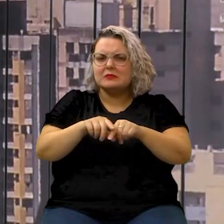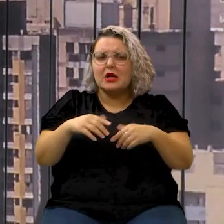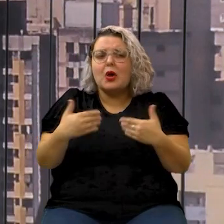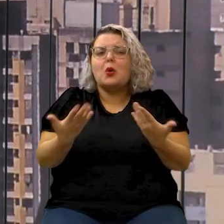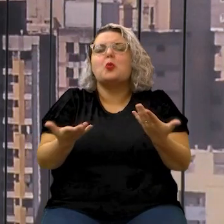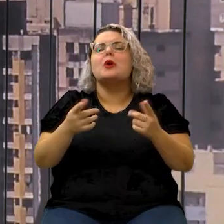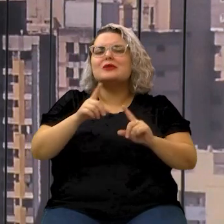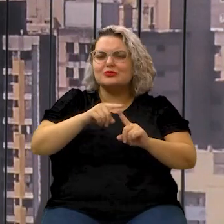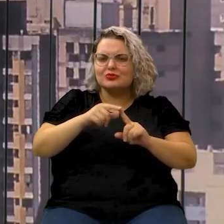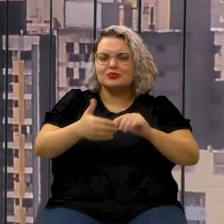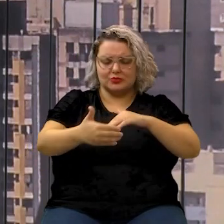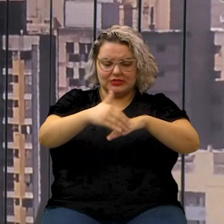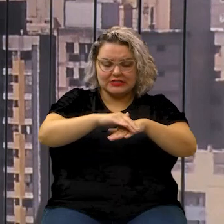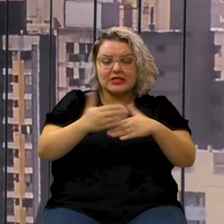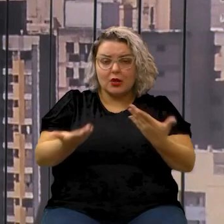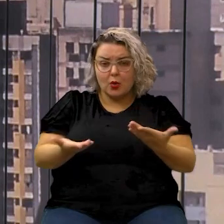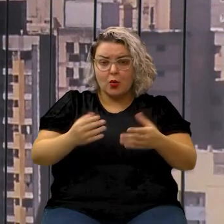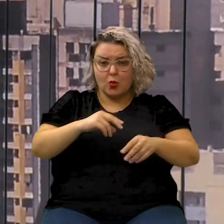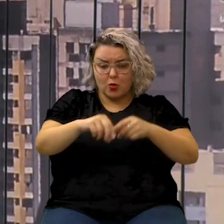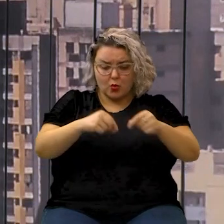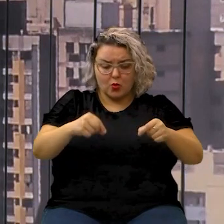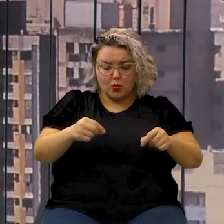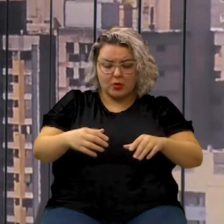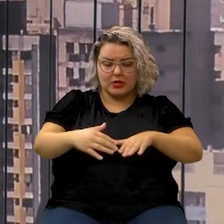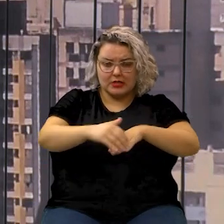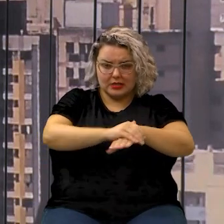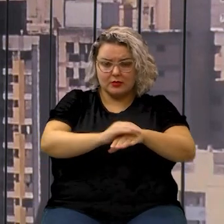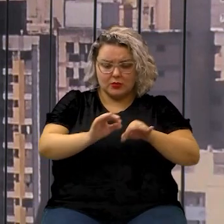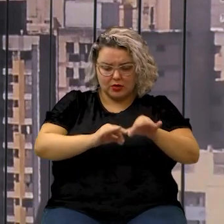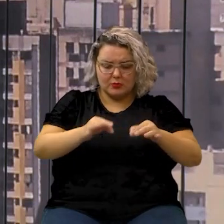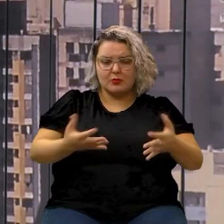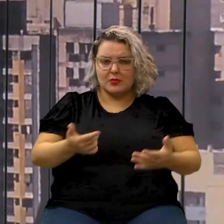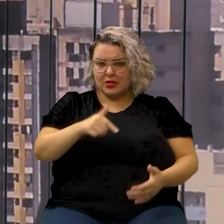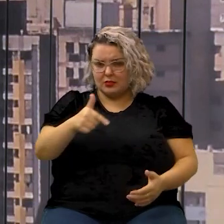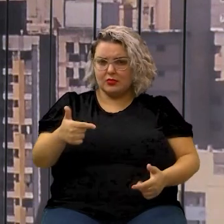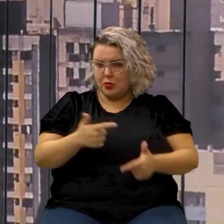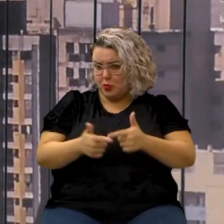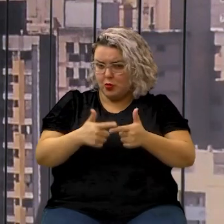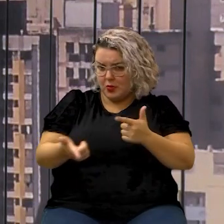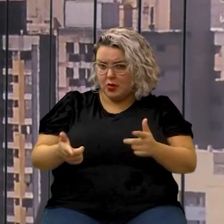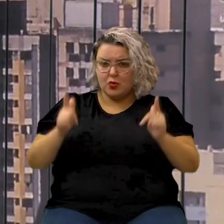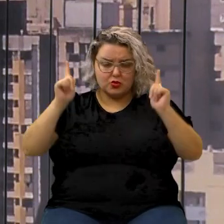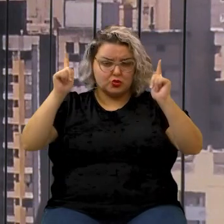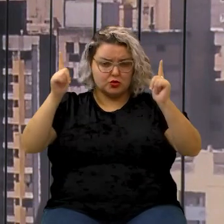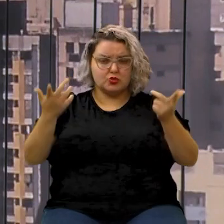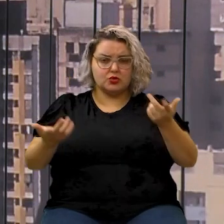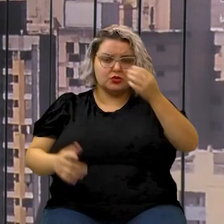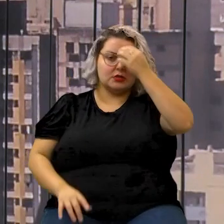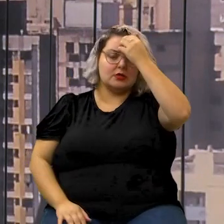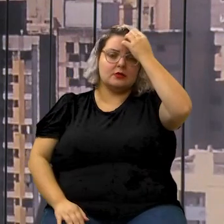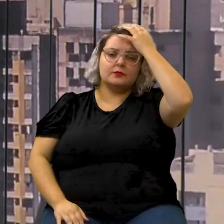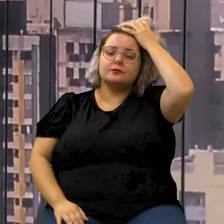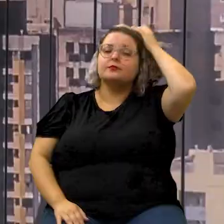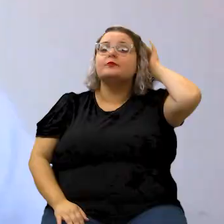ver que tipo de sapato ou até que tipo de tênis ele vai para a folia para também não ter problema na hora de curtir.